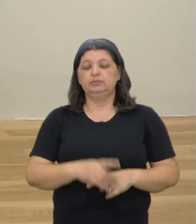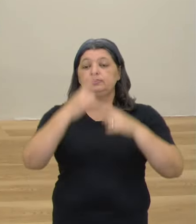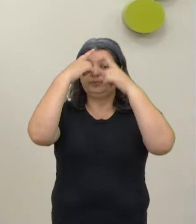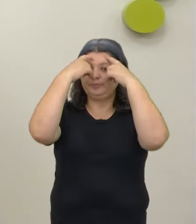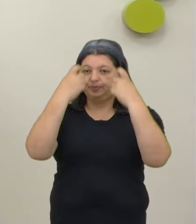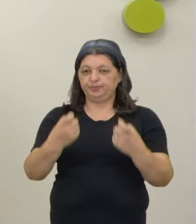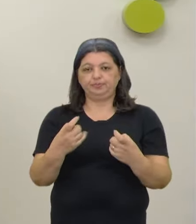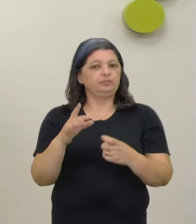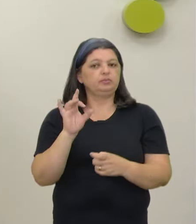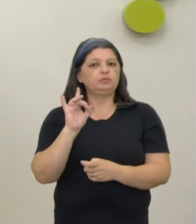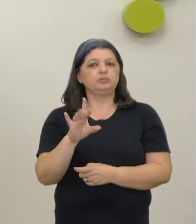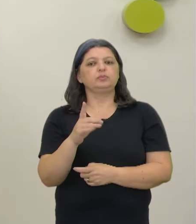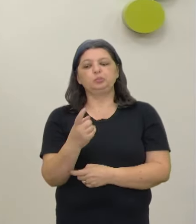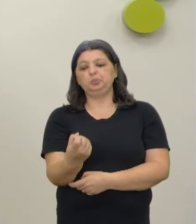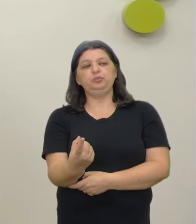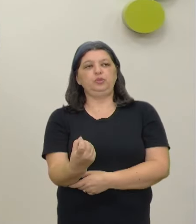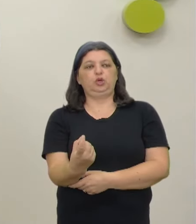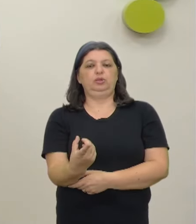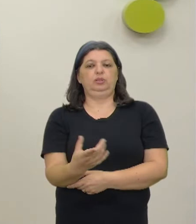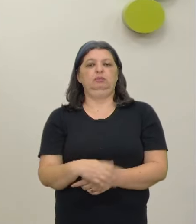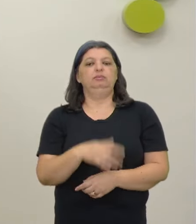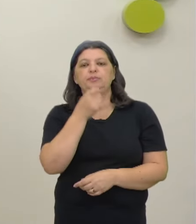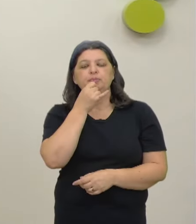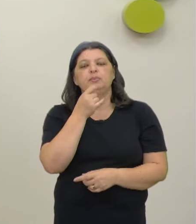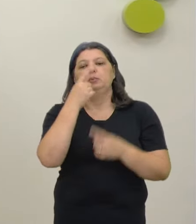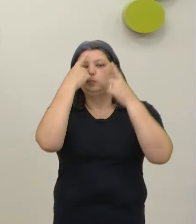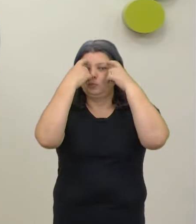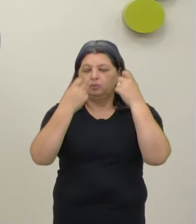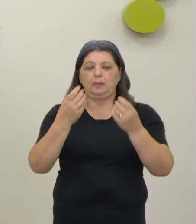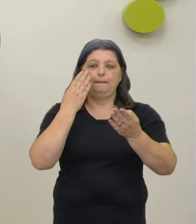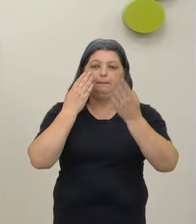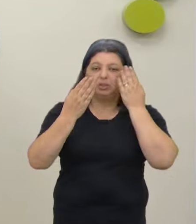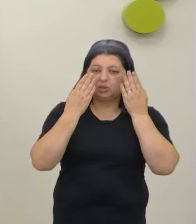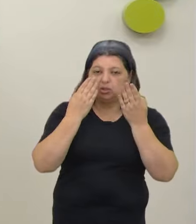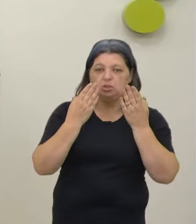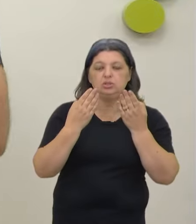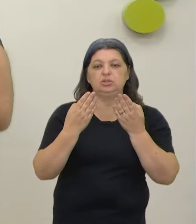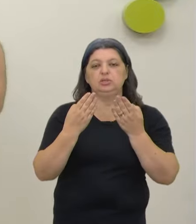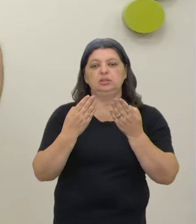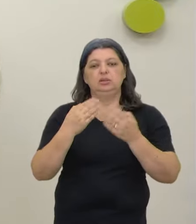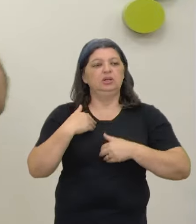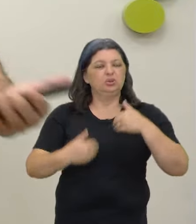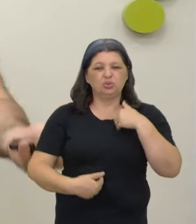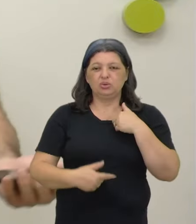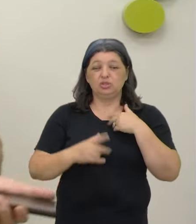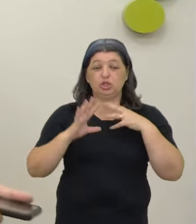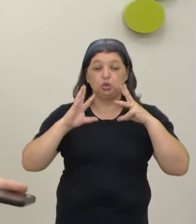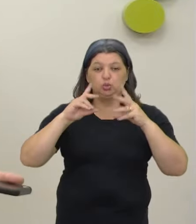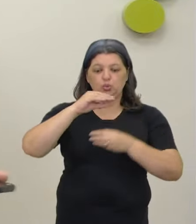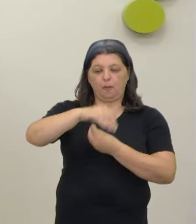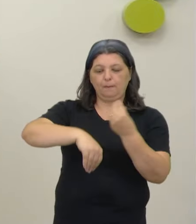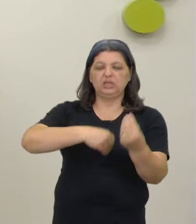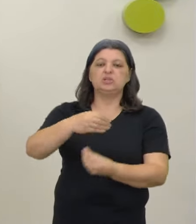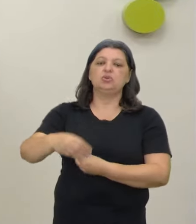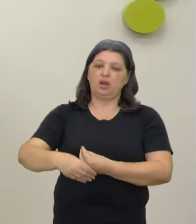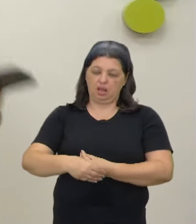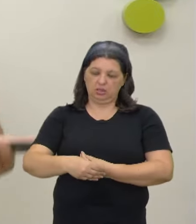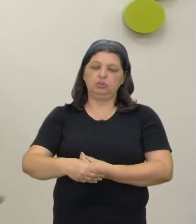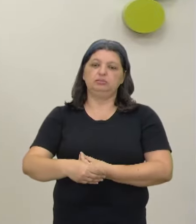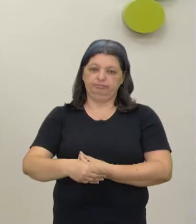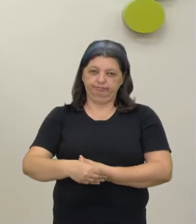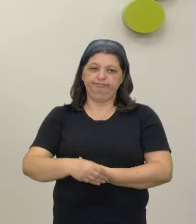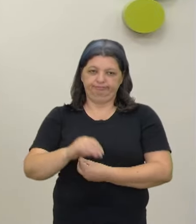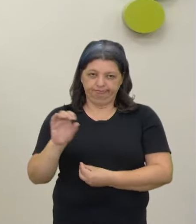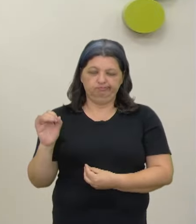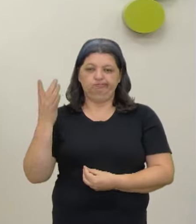nunca é sozinha, né? Por exemplo, você pode ter violência psicológica, física e tudo isso junto, né? No mesmo fato, assim,